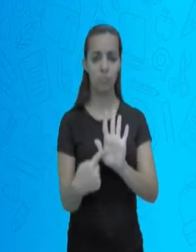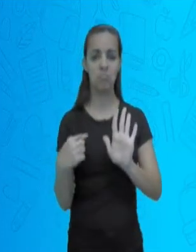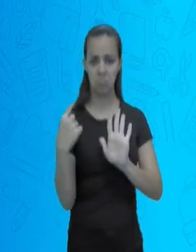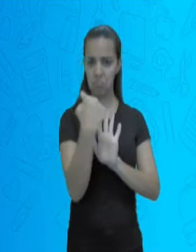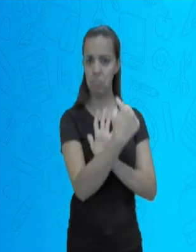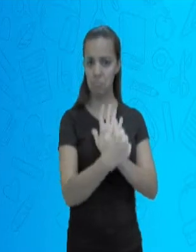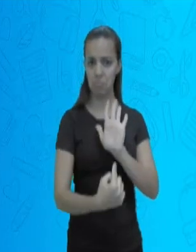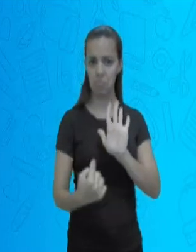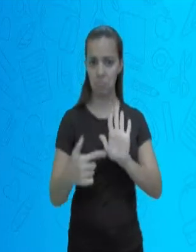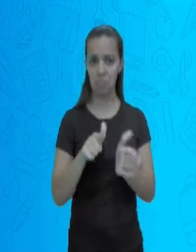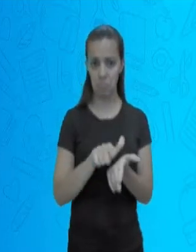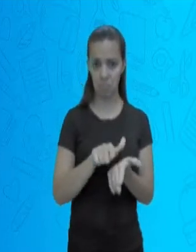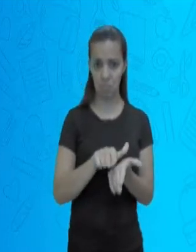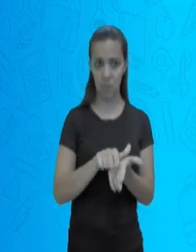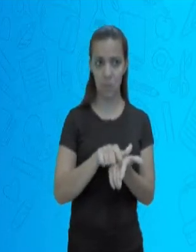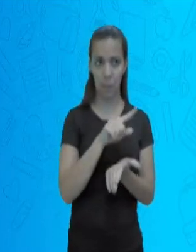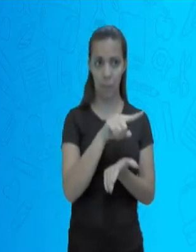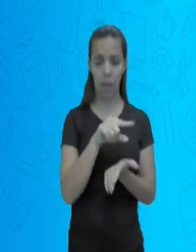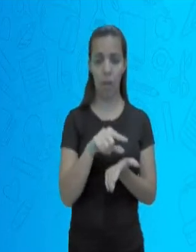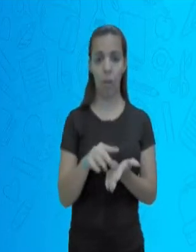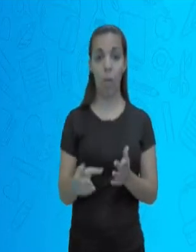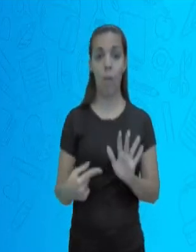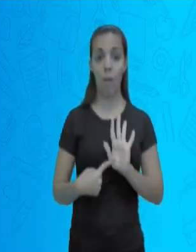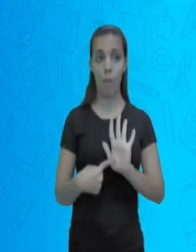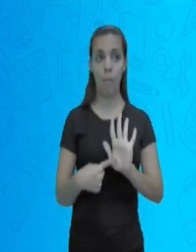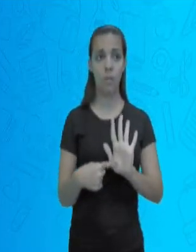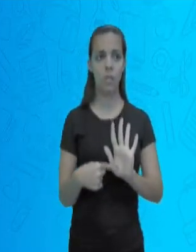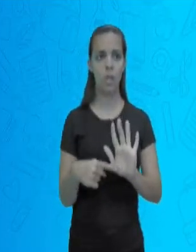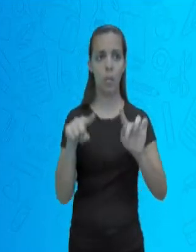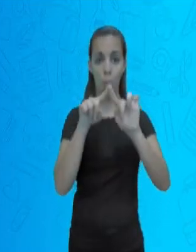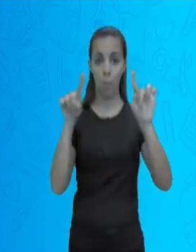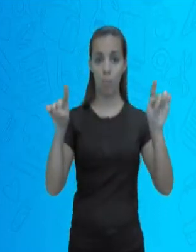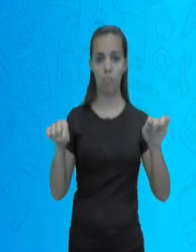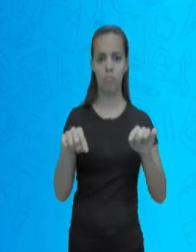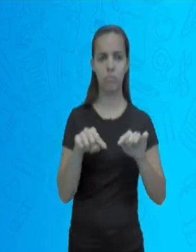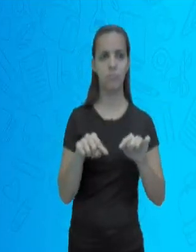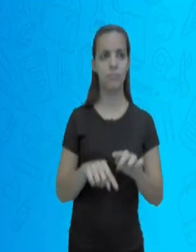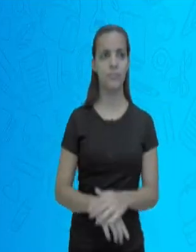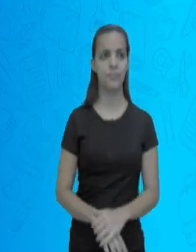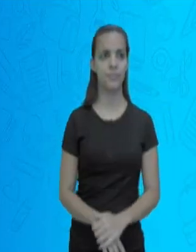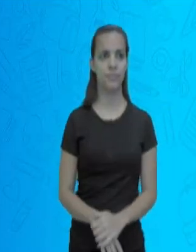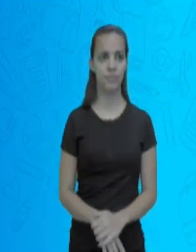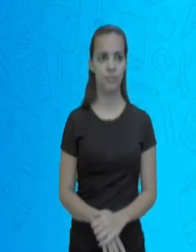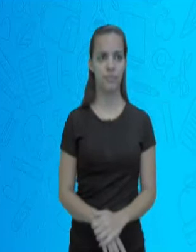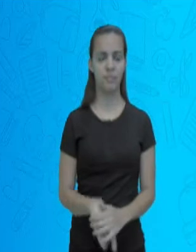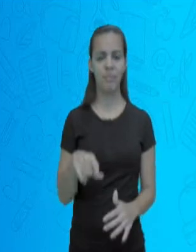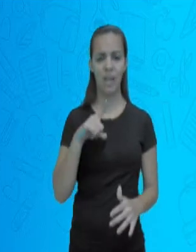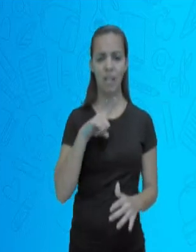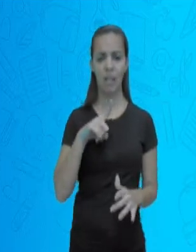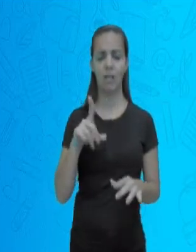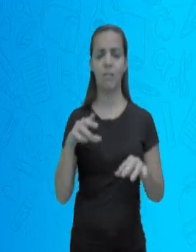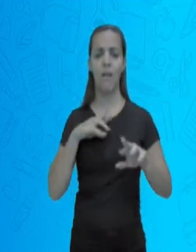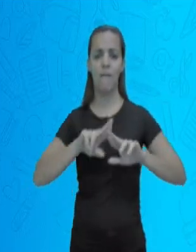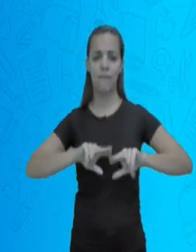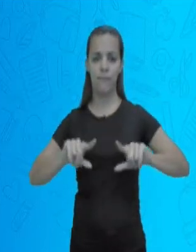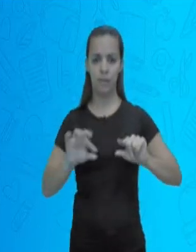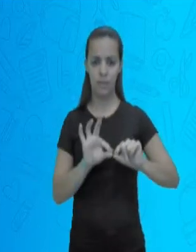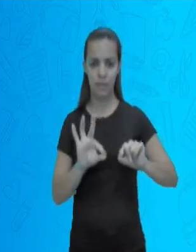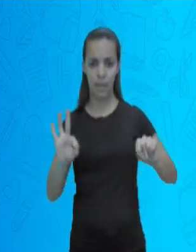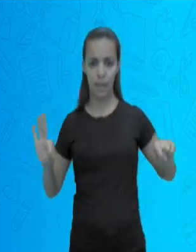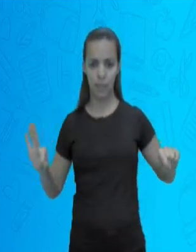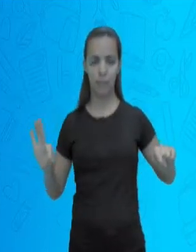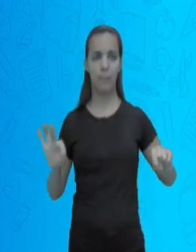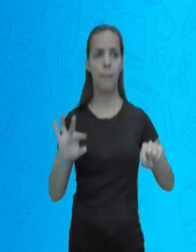também. Os lados da folha representam segmentos de reta. A união de